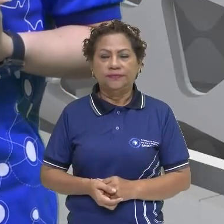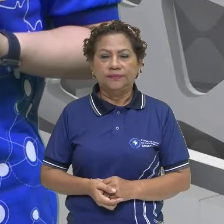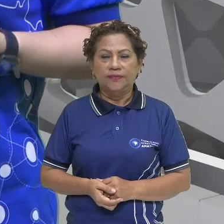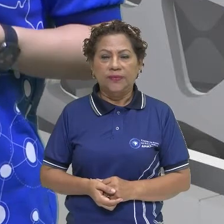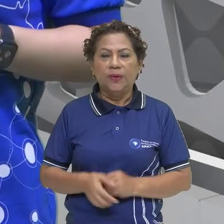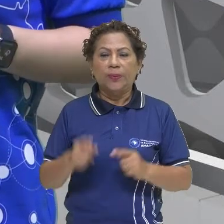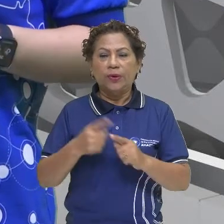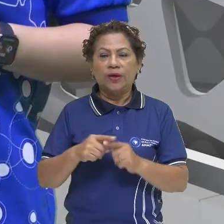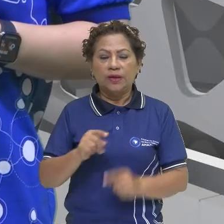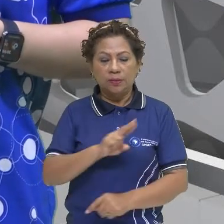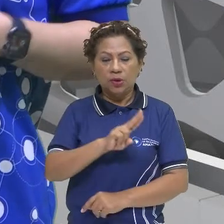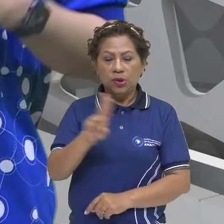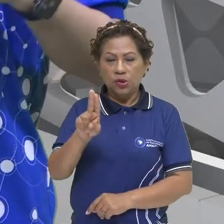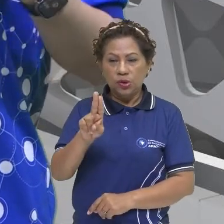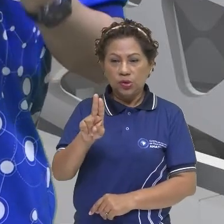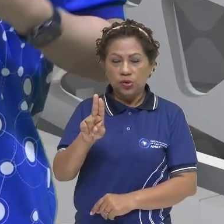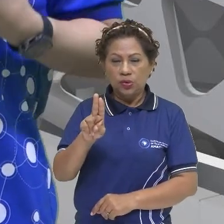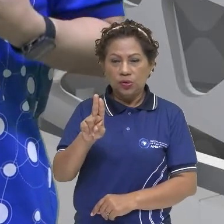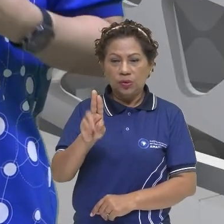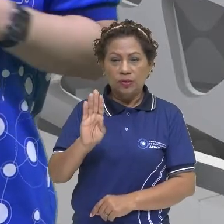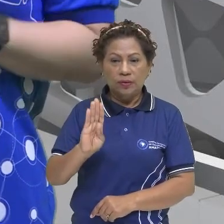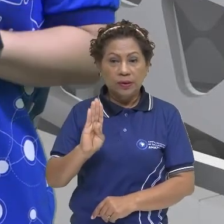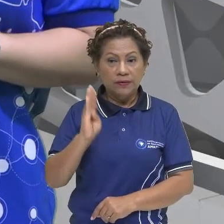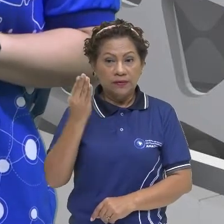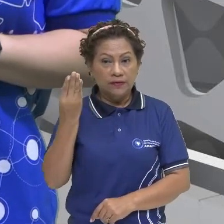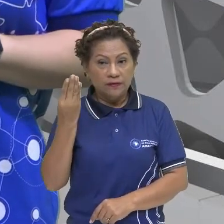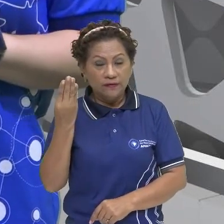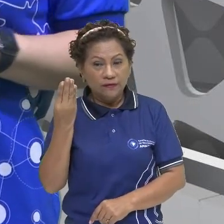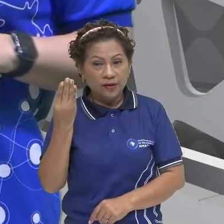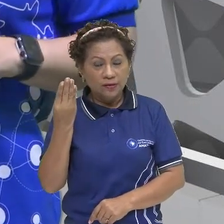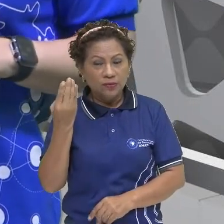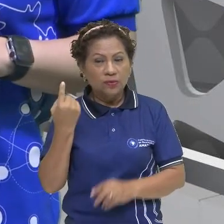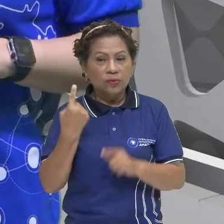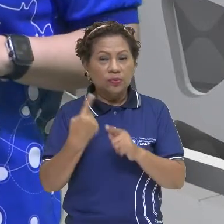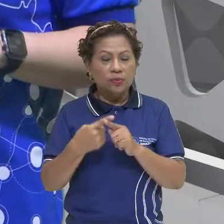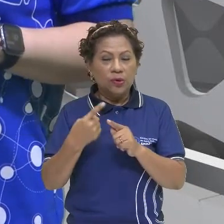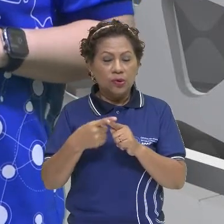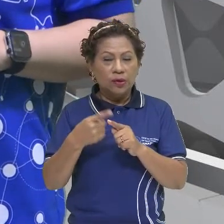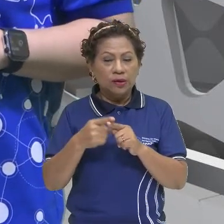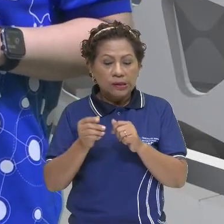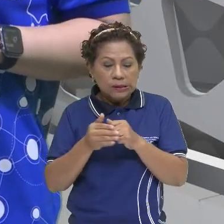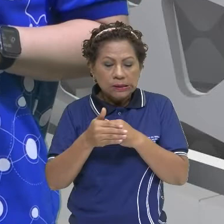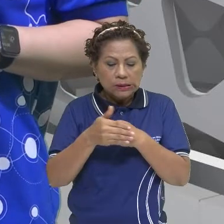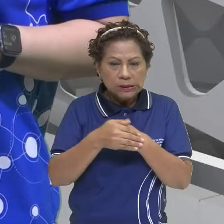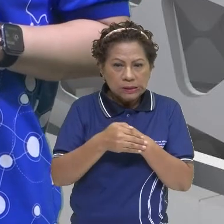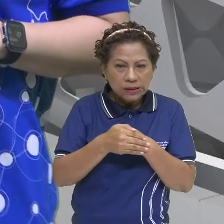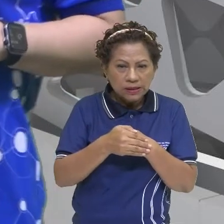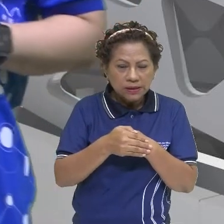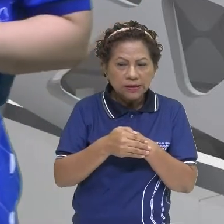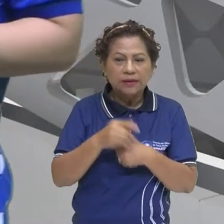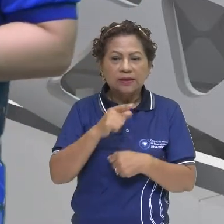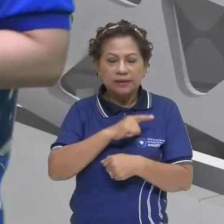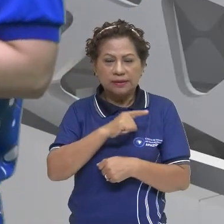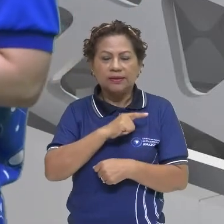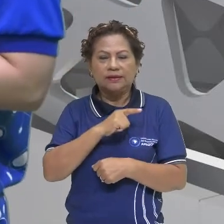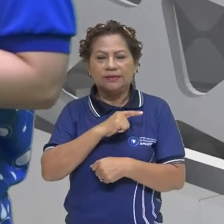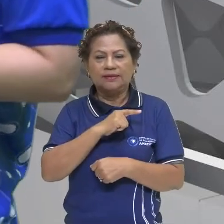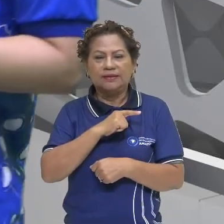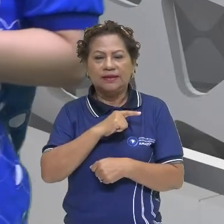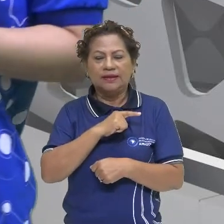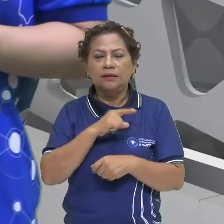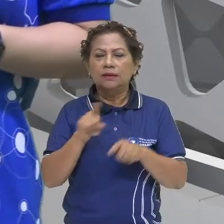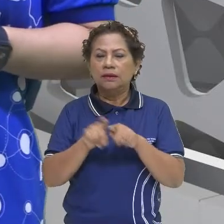da pessoa, né? Nas suas obras de grafite, ele traz um caráter político social. Aqui a gente está